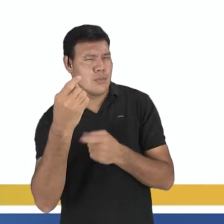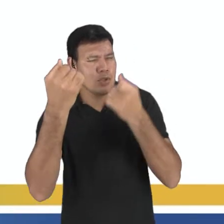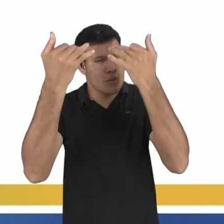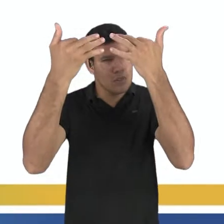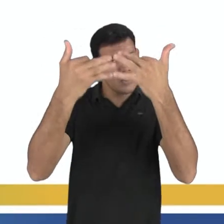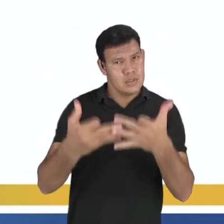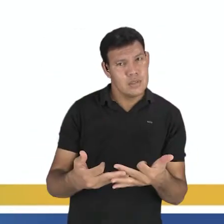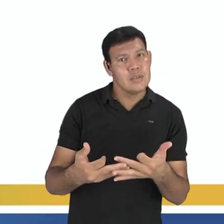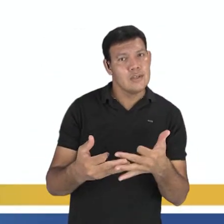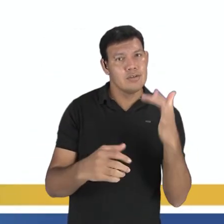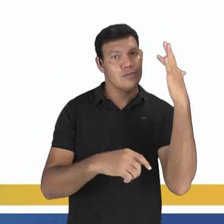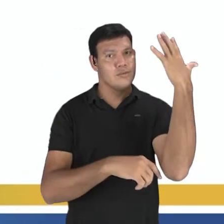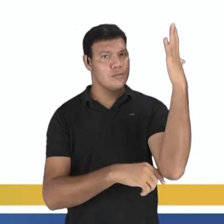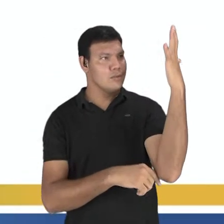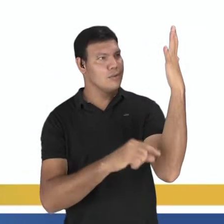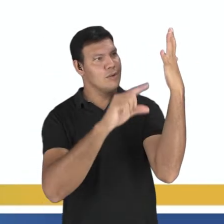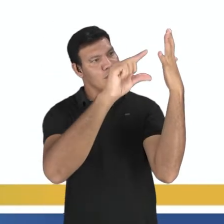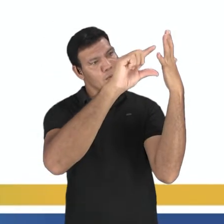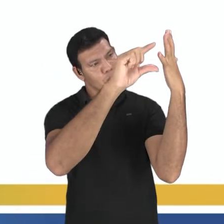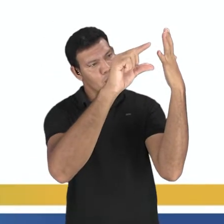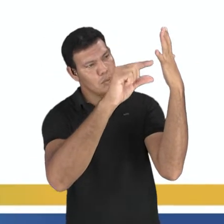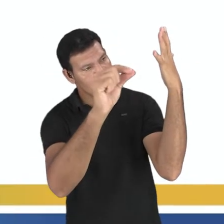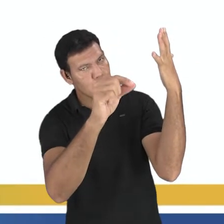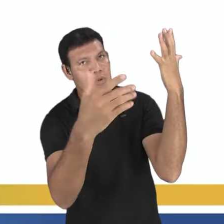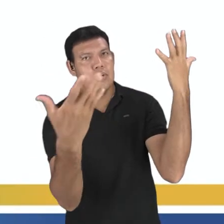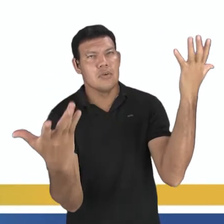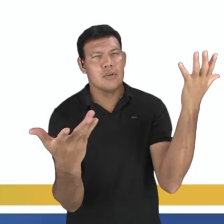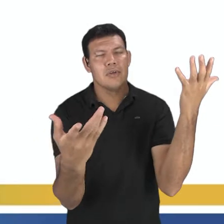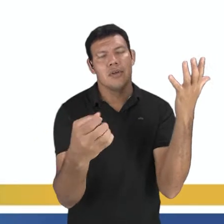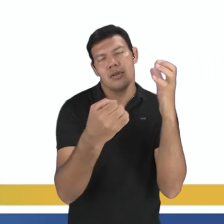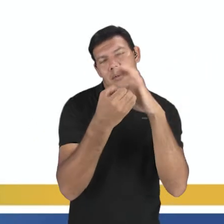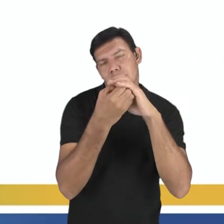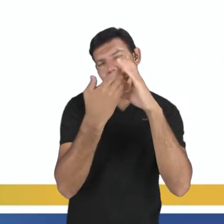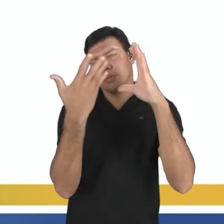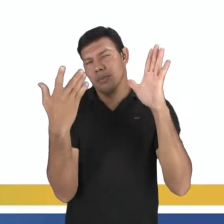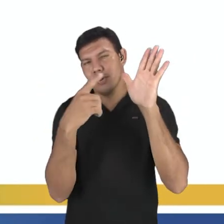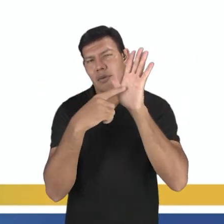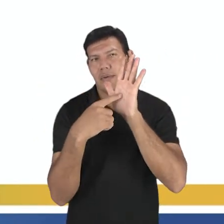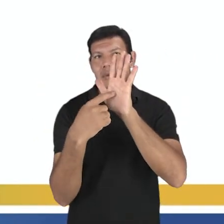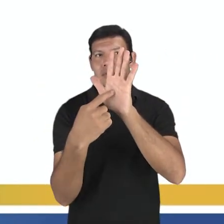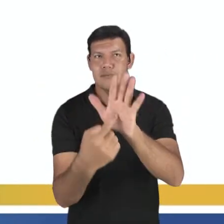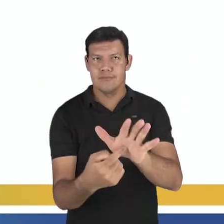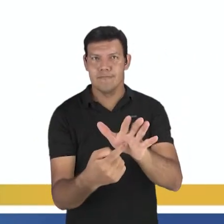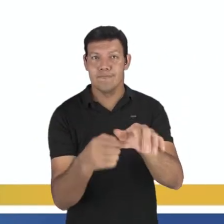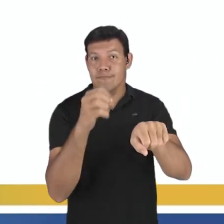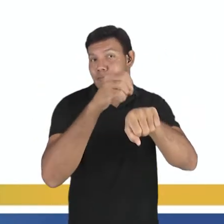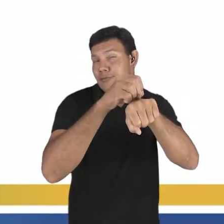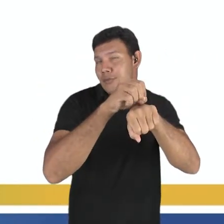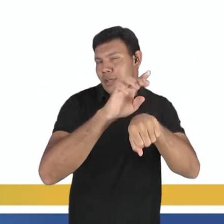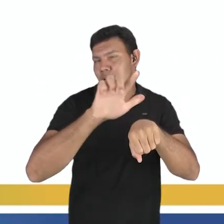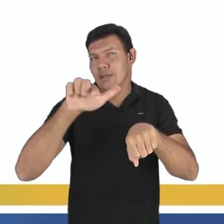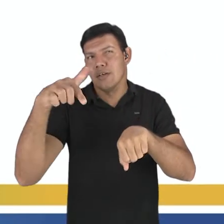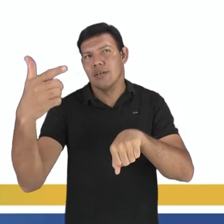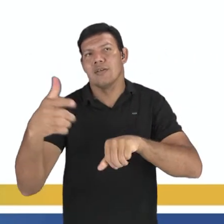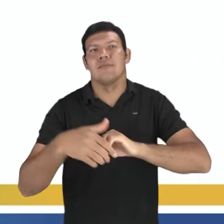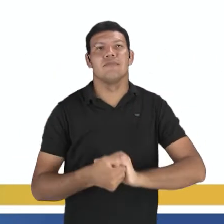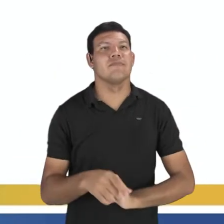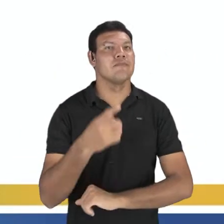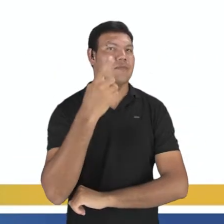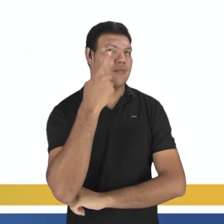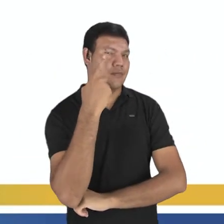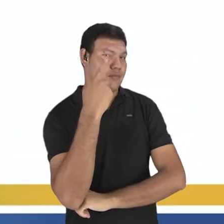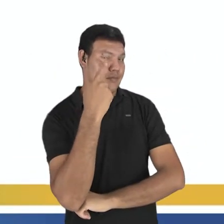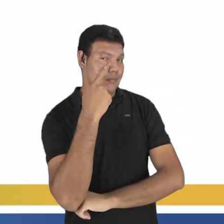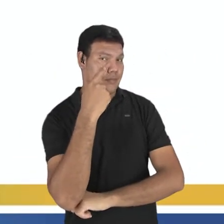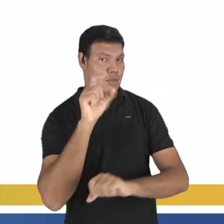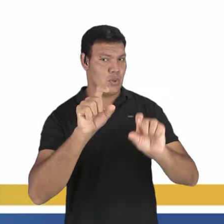a árvore do cacau, que é o cacaueiro. E aí ele vem dando características. Olha só outra dica. Veja